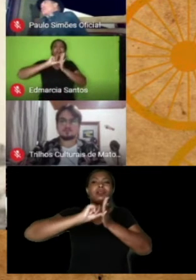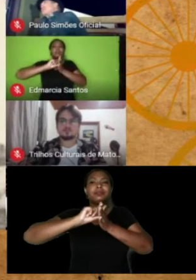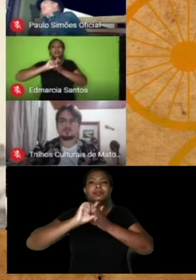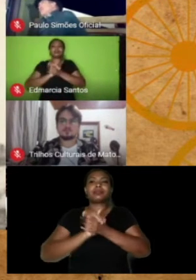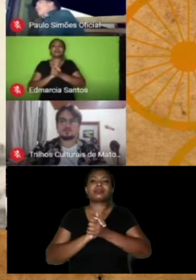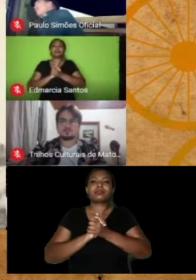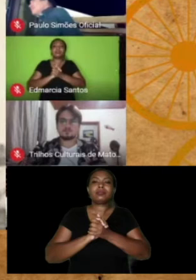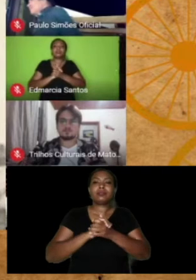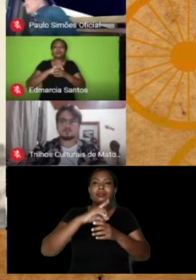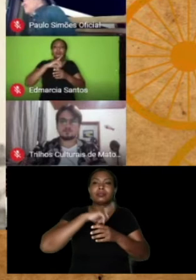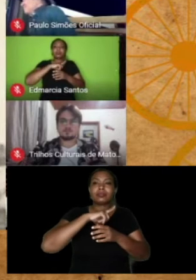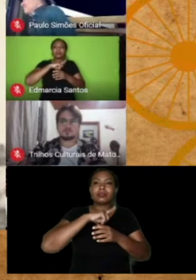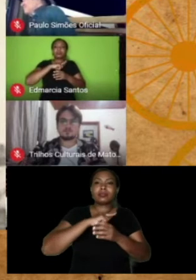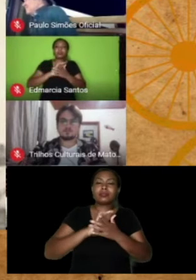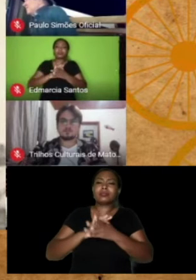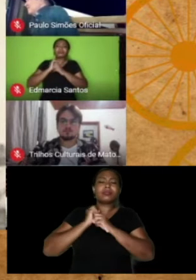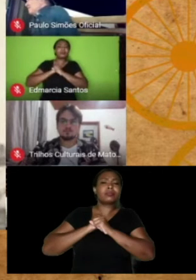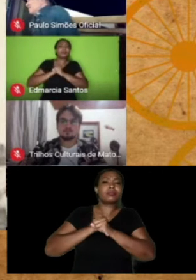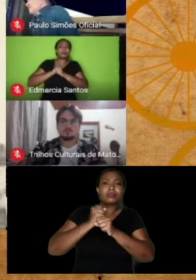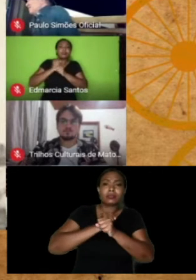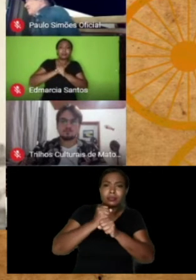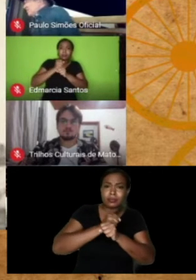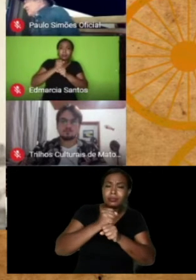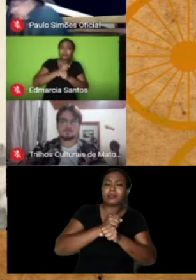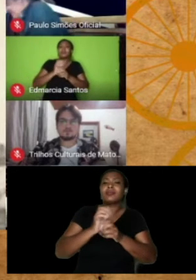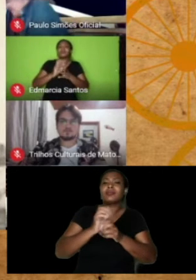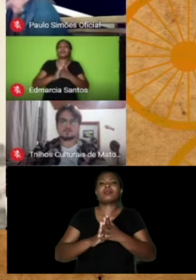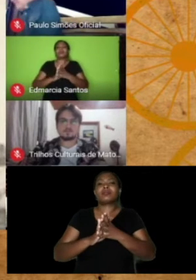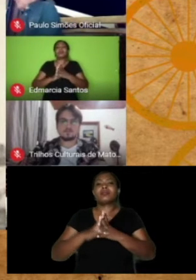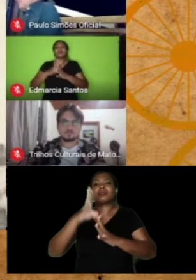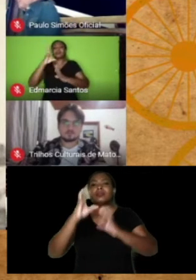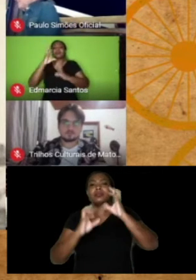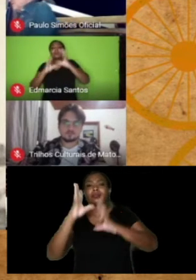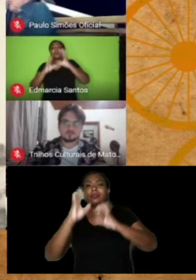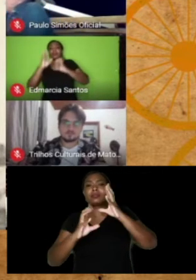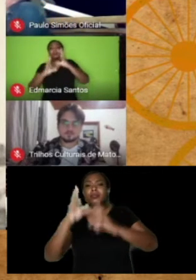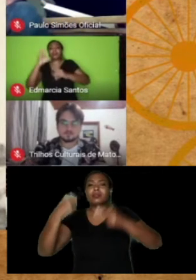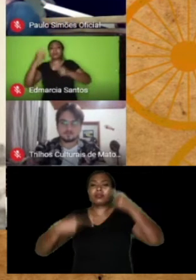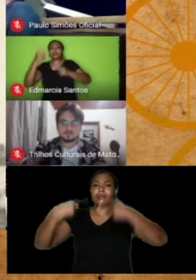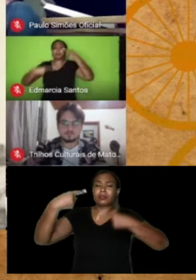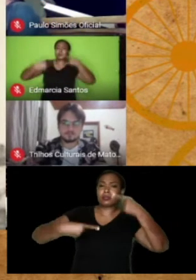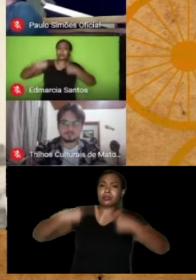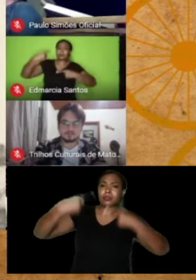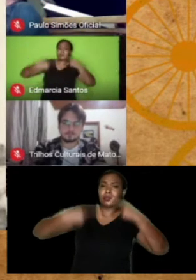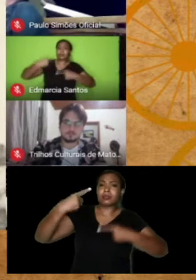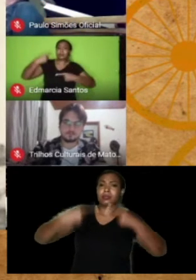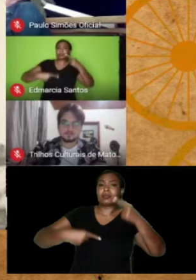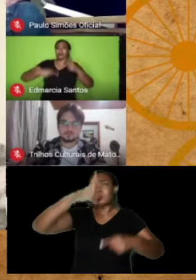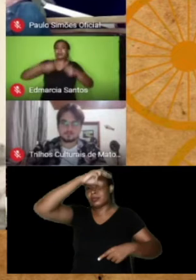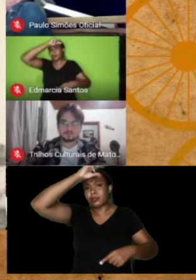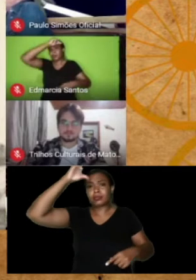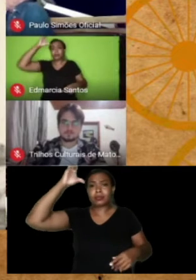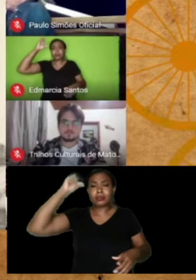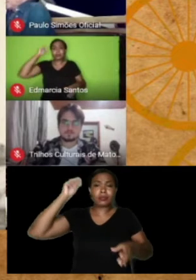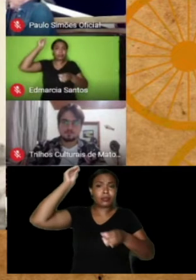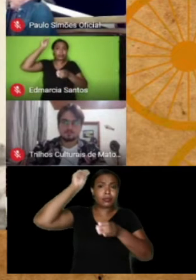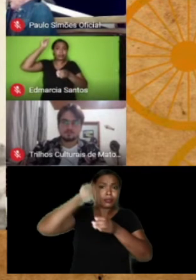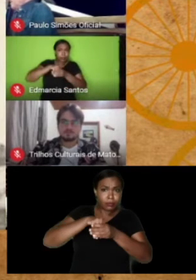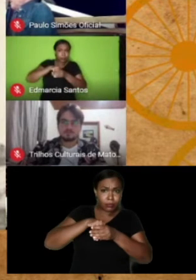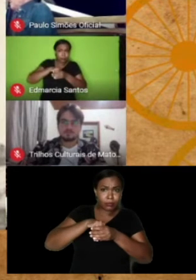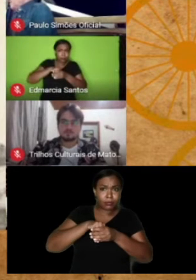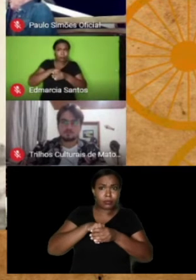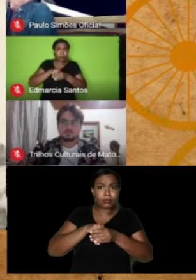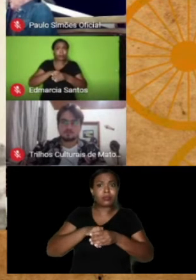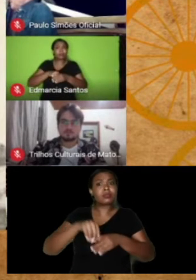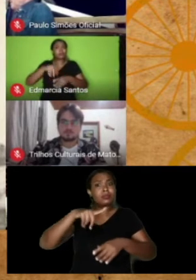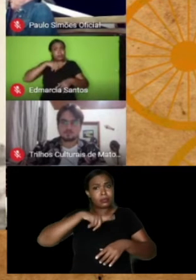que ela estava lá foram anos de briga, né, com a prefeitura, anos de briga lá dentro, né? Eu falo isso como um